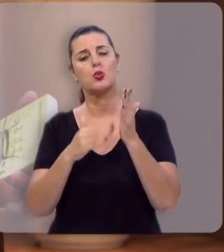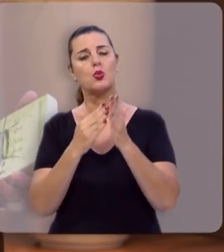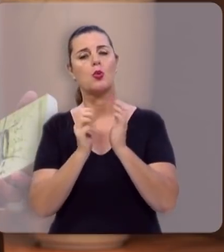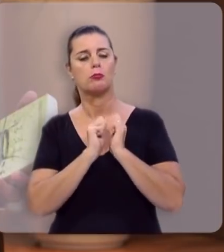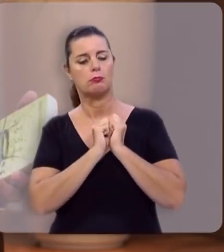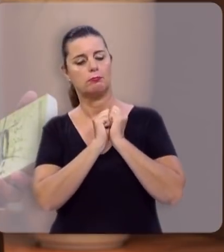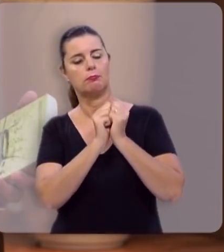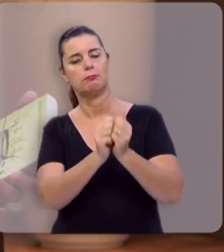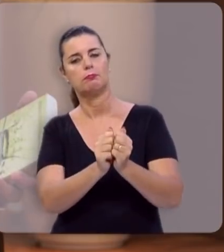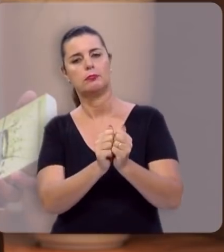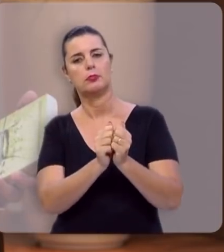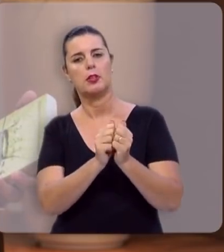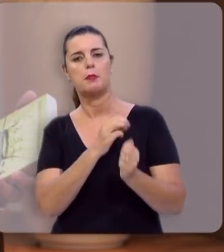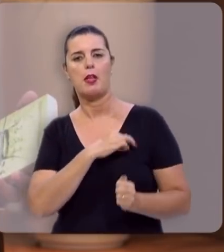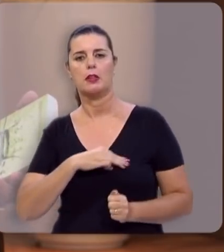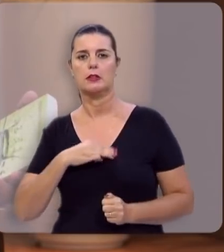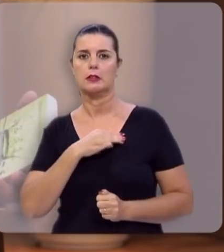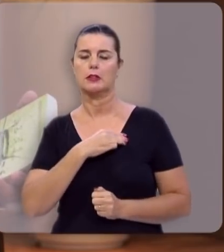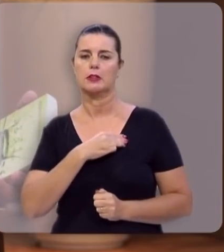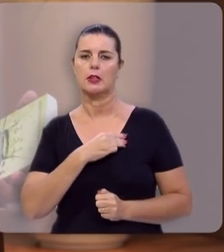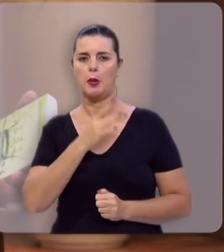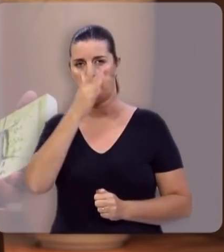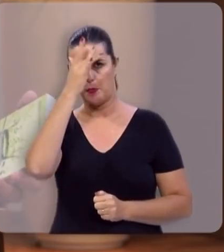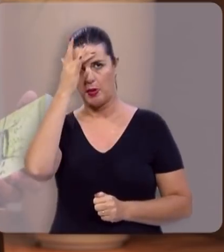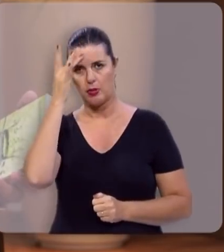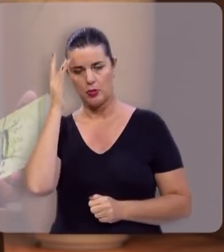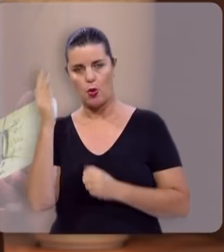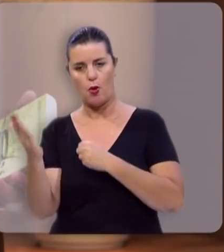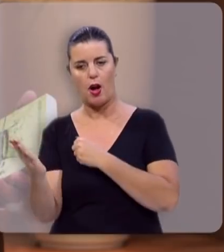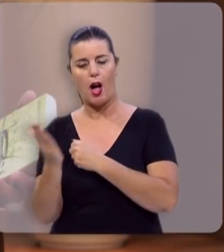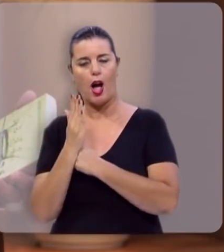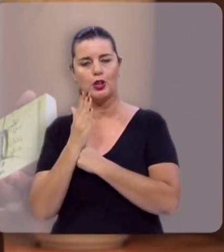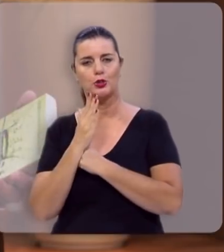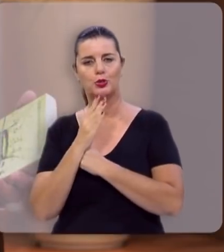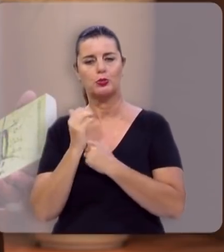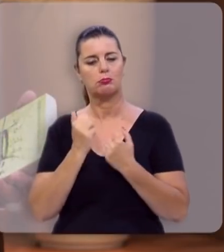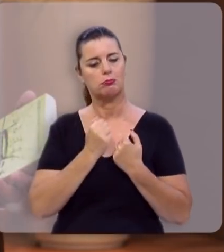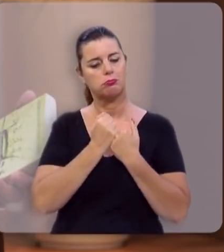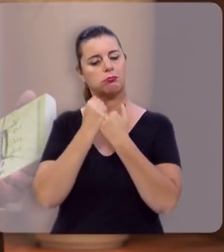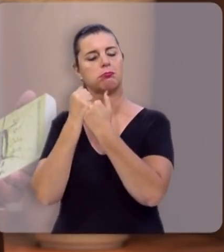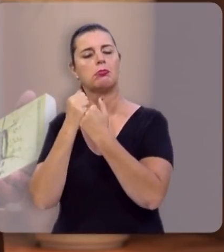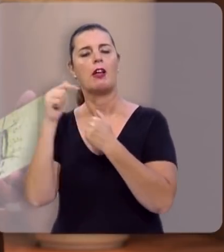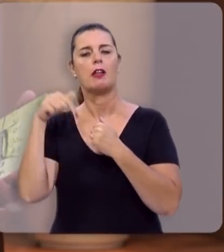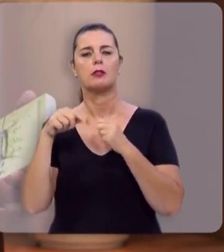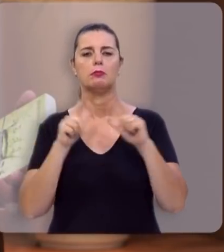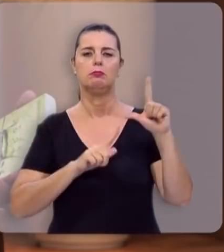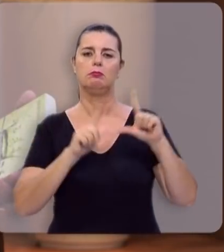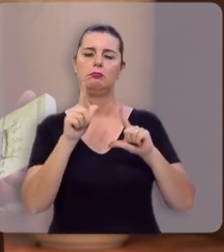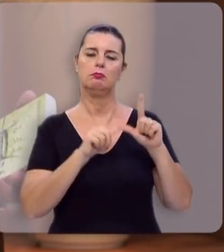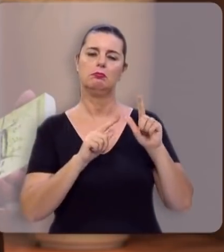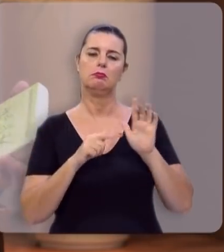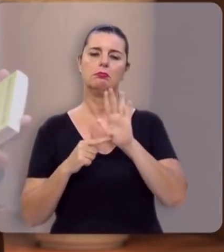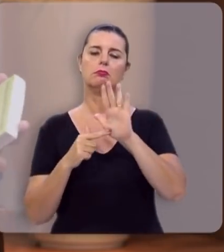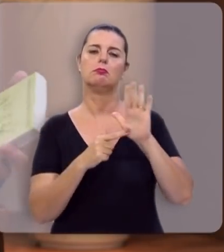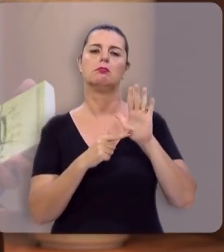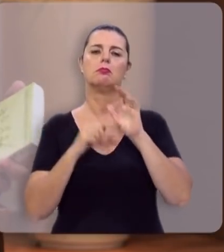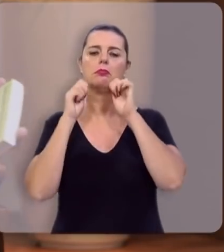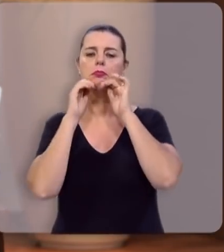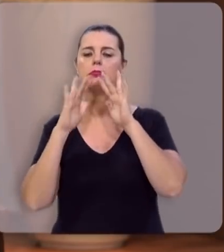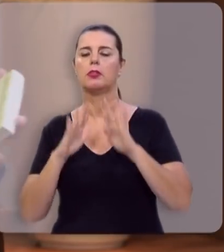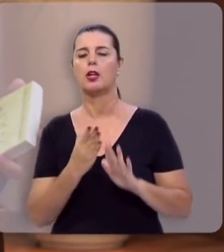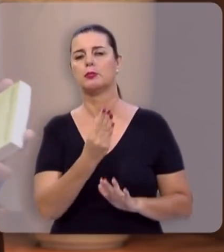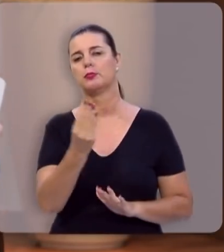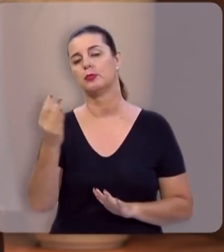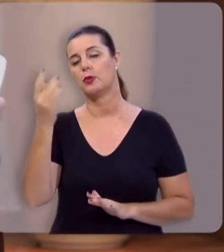nossos parceiros em missão, aqueles que têm nos auxiliado para que esse programa possa vir ao ar e